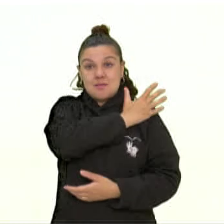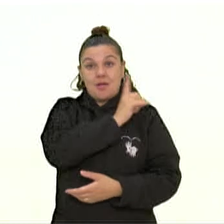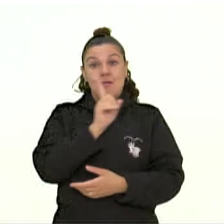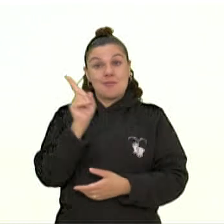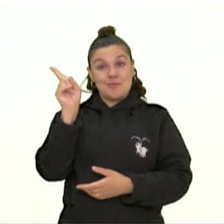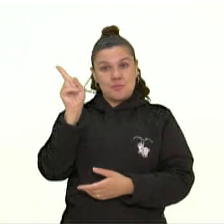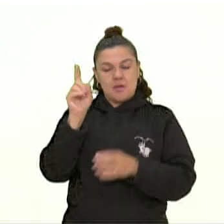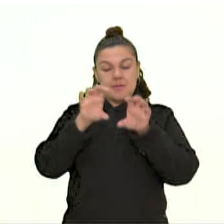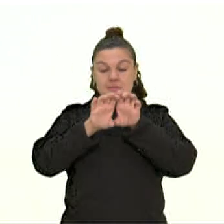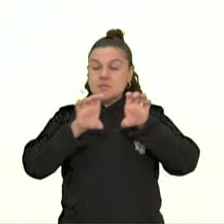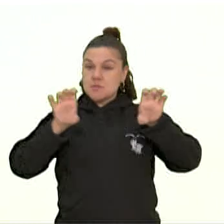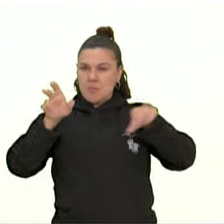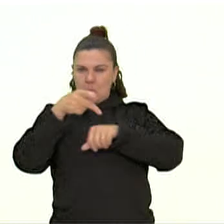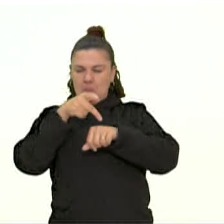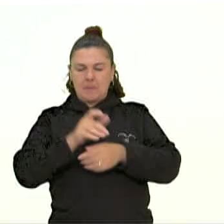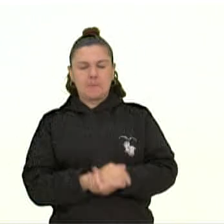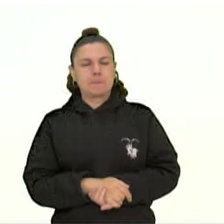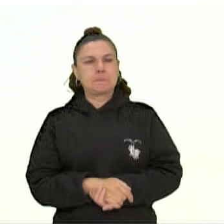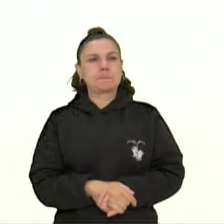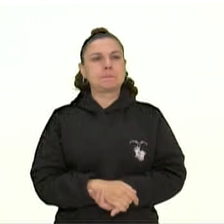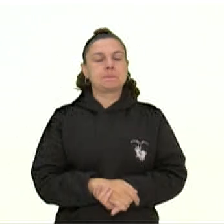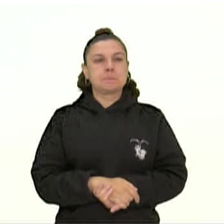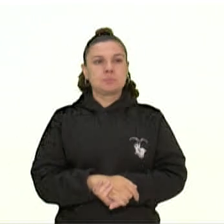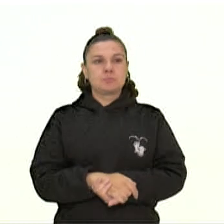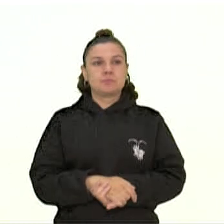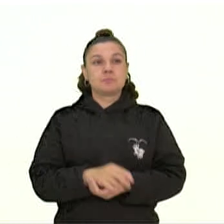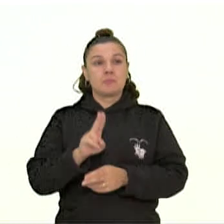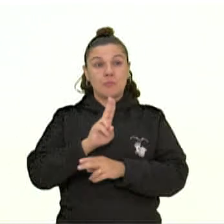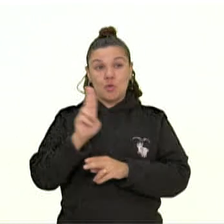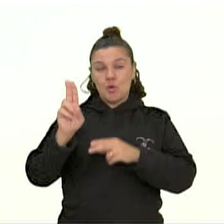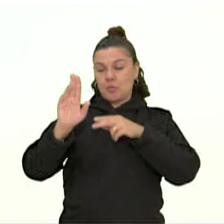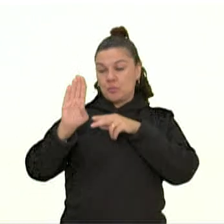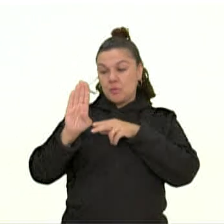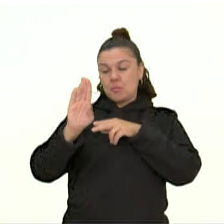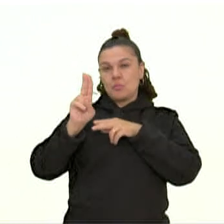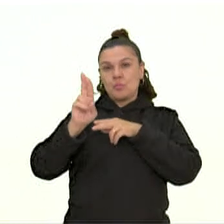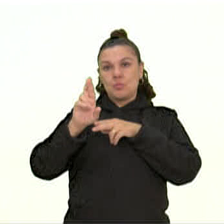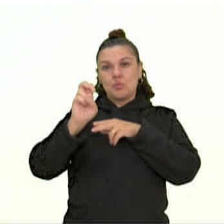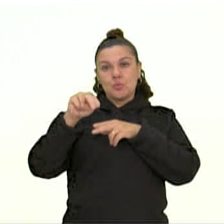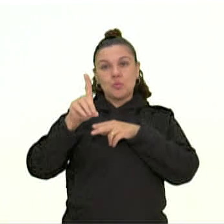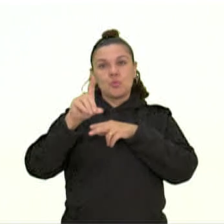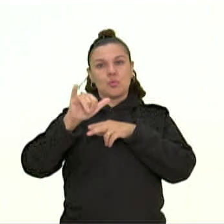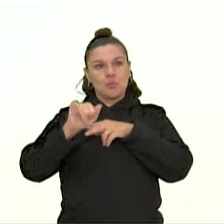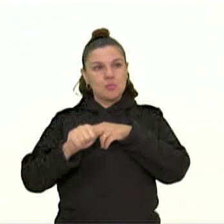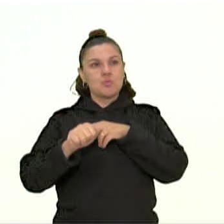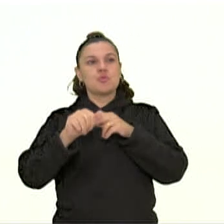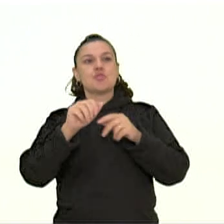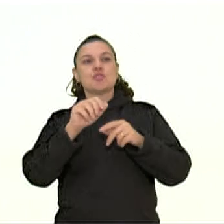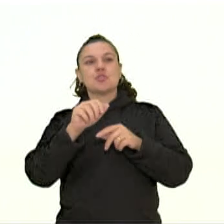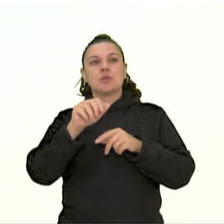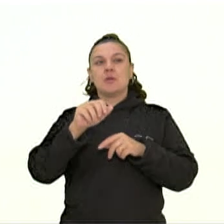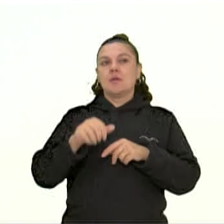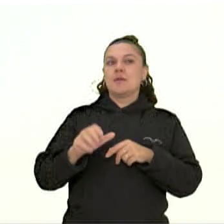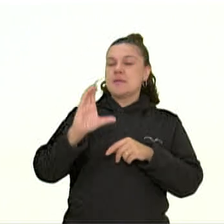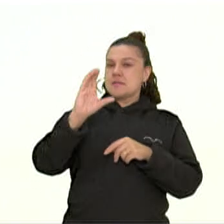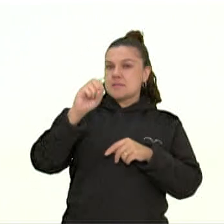né, agora tem o Sudão e o Sudão do Sul. Burundi, República Centro-Africana, República Democrática do Congo, Nigéria,